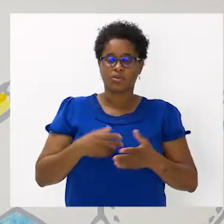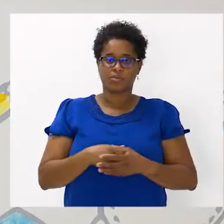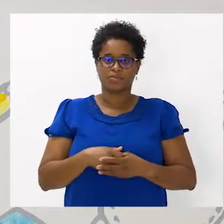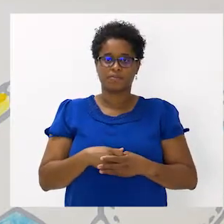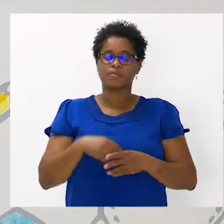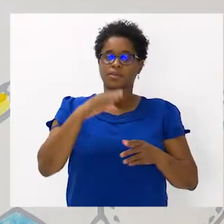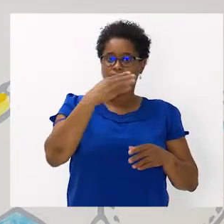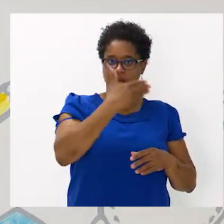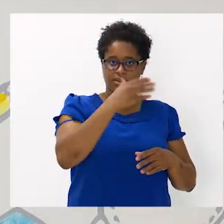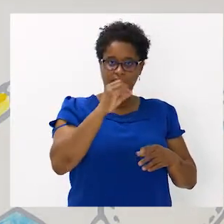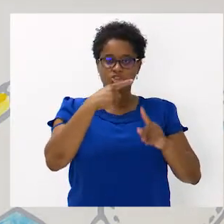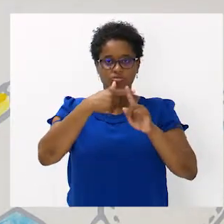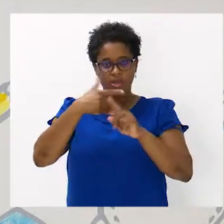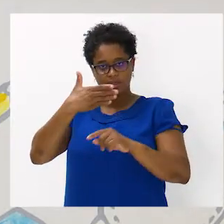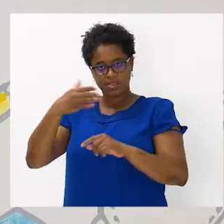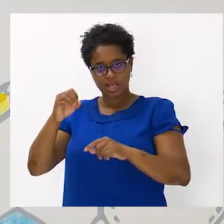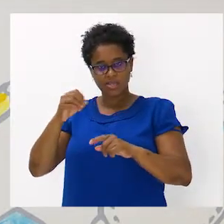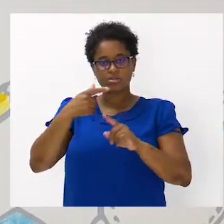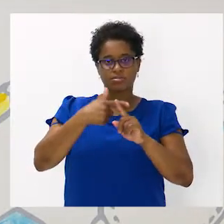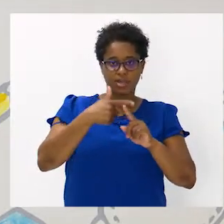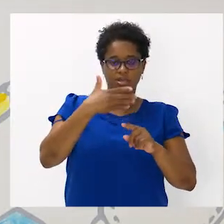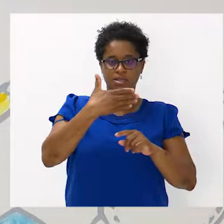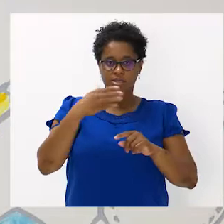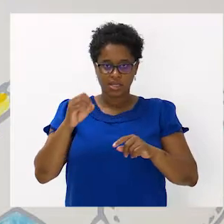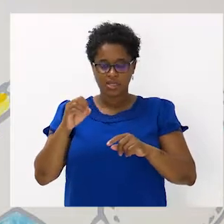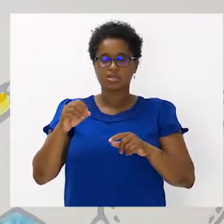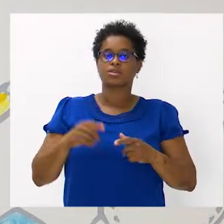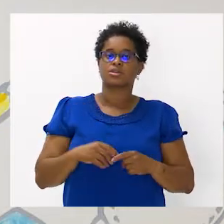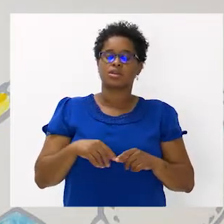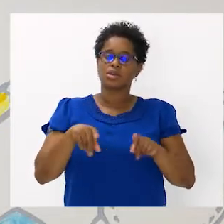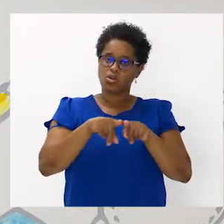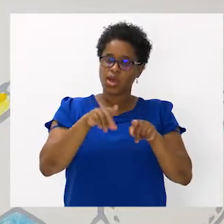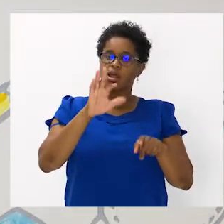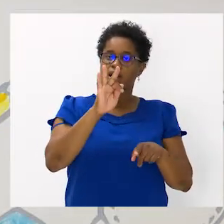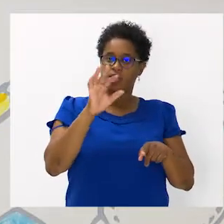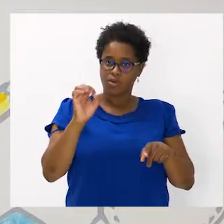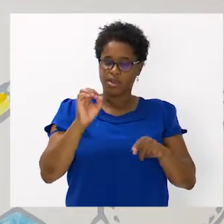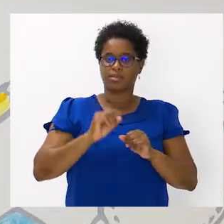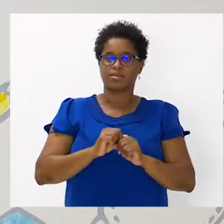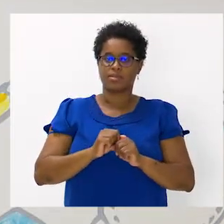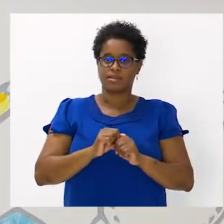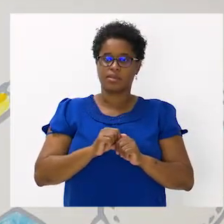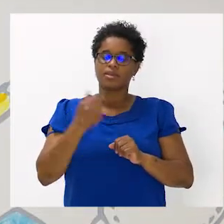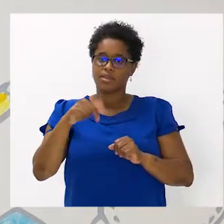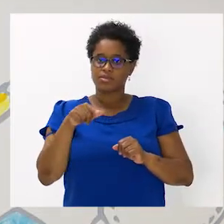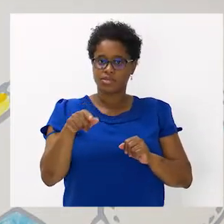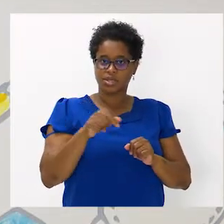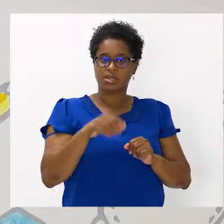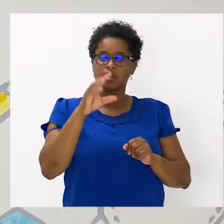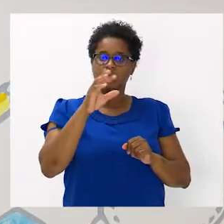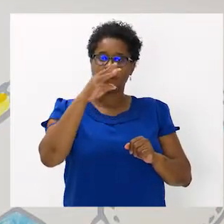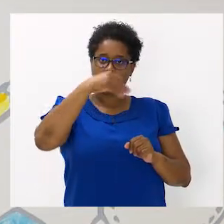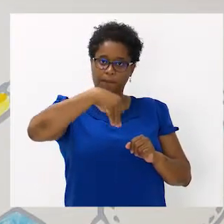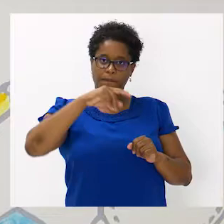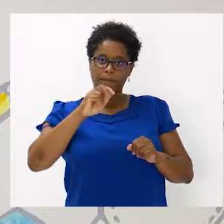Então, 10 mais 10 mais 10 mais 10 dá 40. Então, temos perímetro